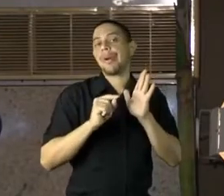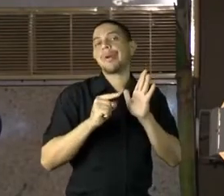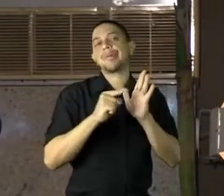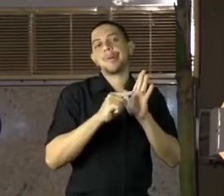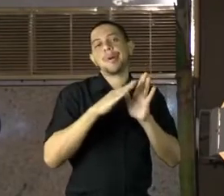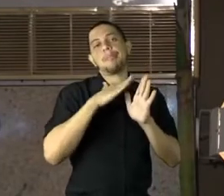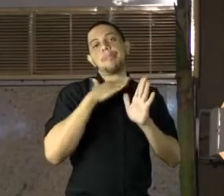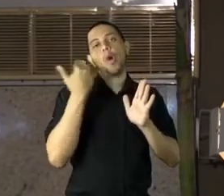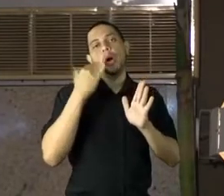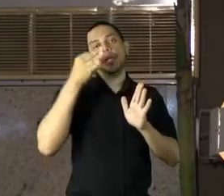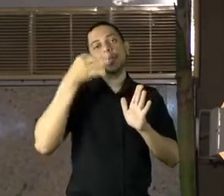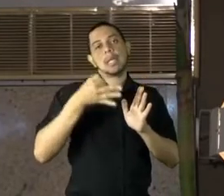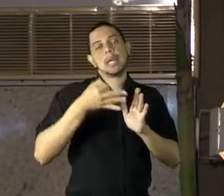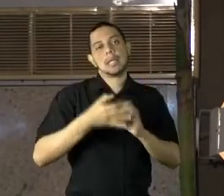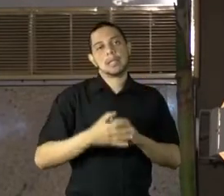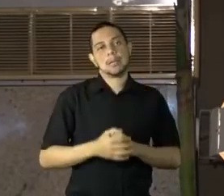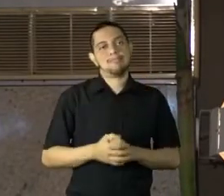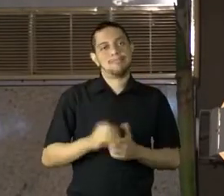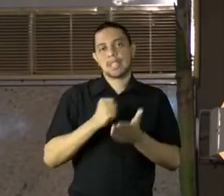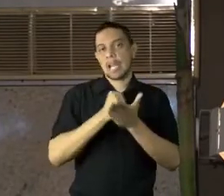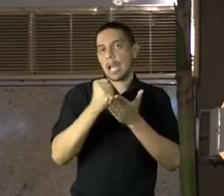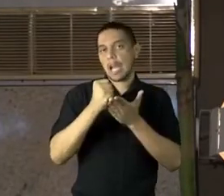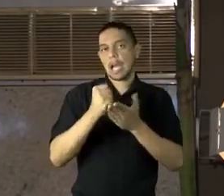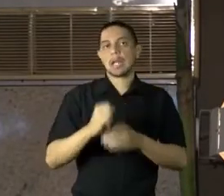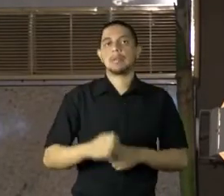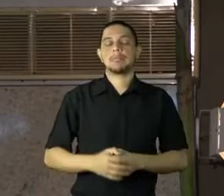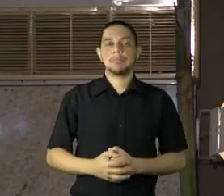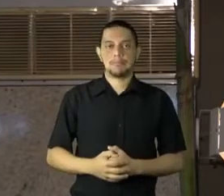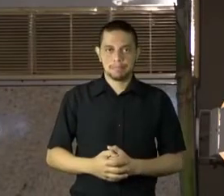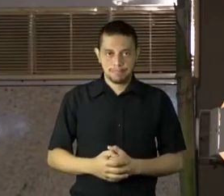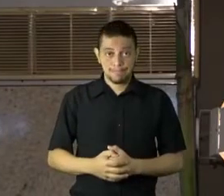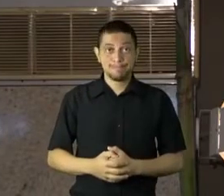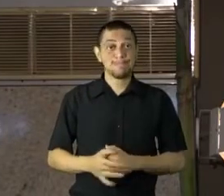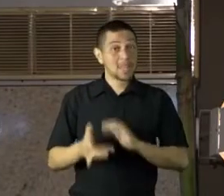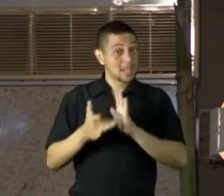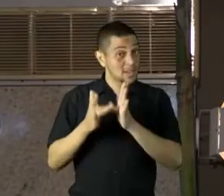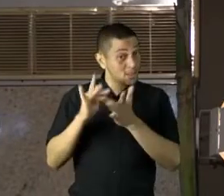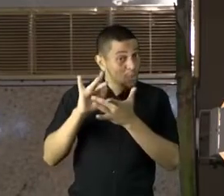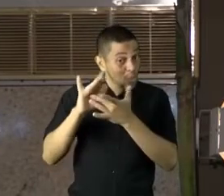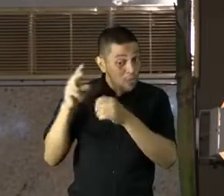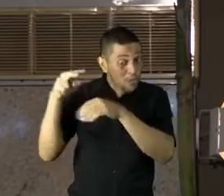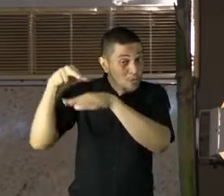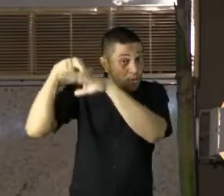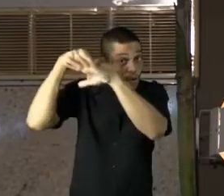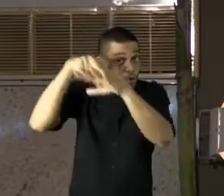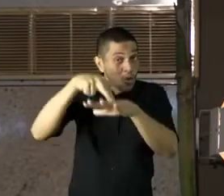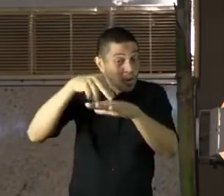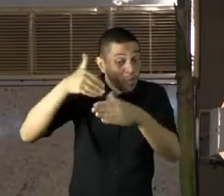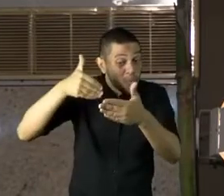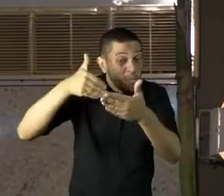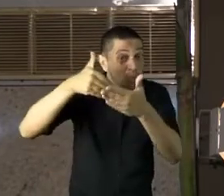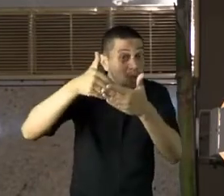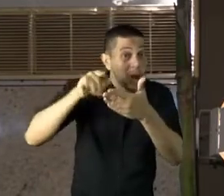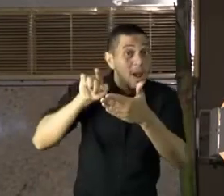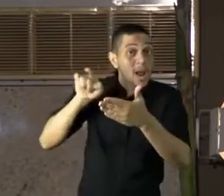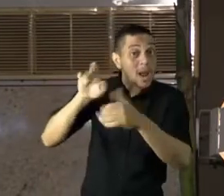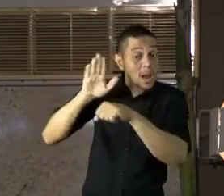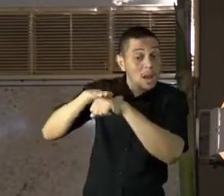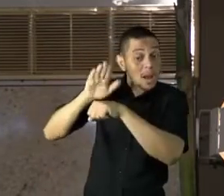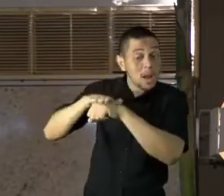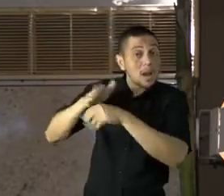a morte certa Tarde Demais Jesus está voltando ele é o caminho a verdade